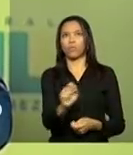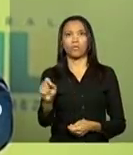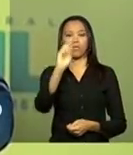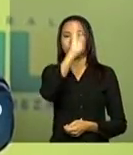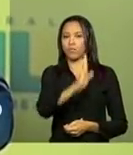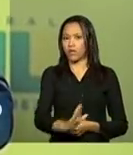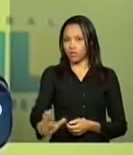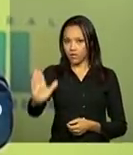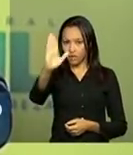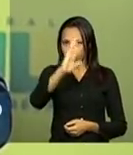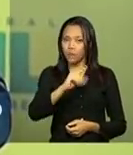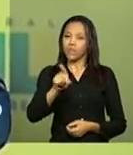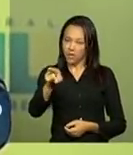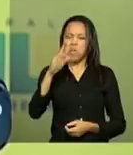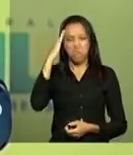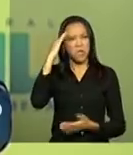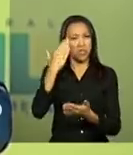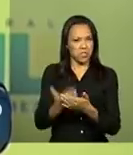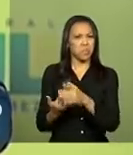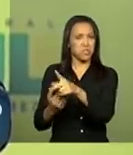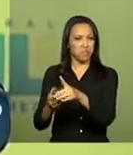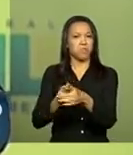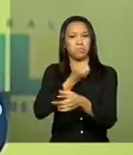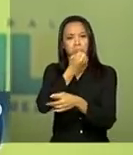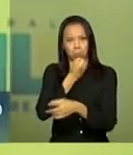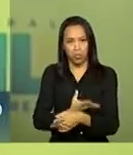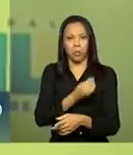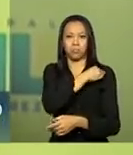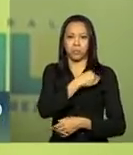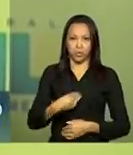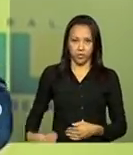essa credencial, eu acredito que ele será um grande ministro da Educação.